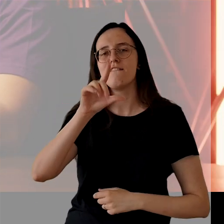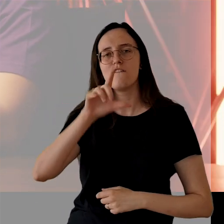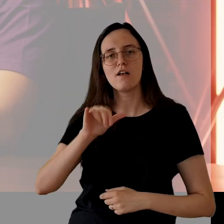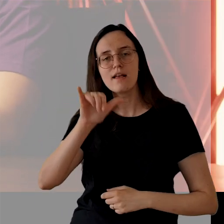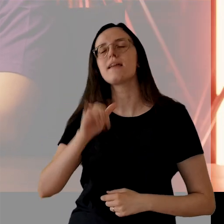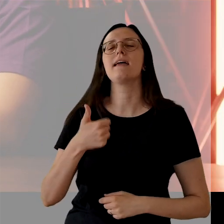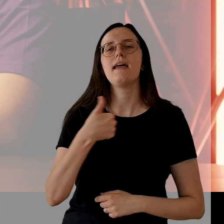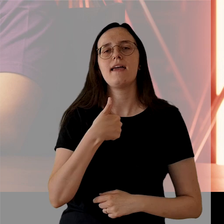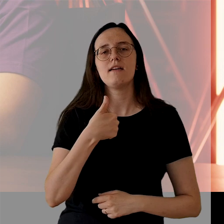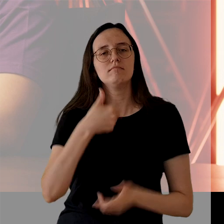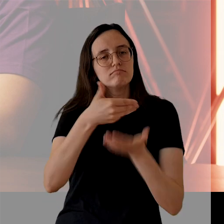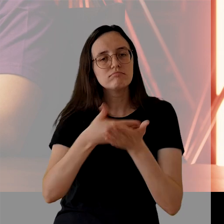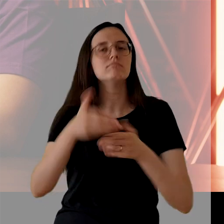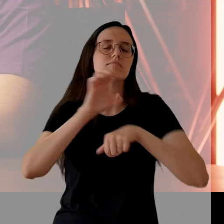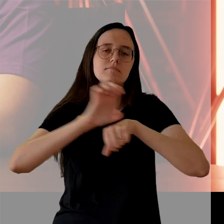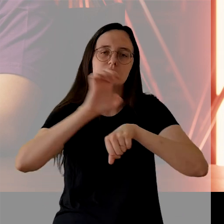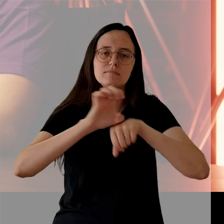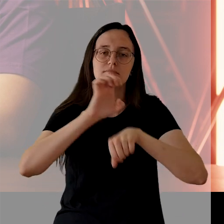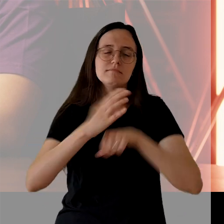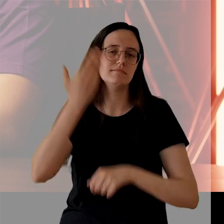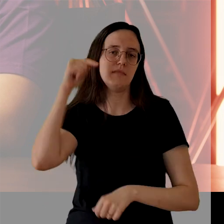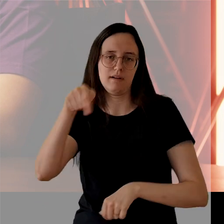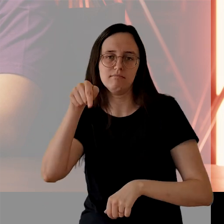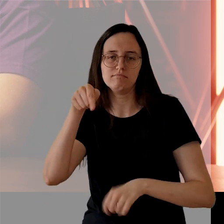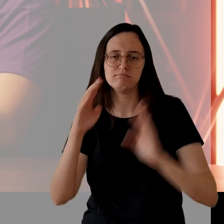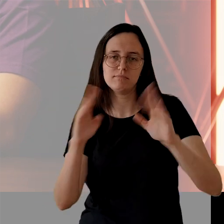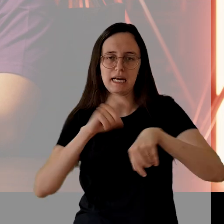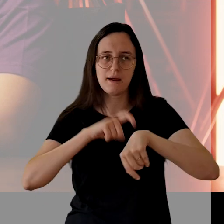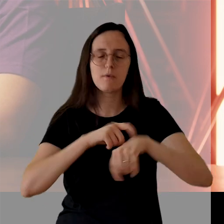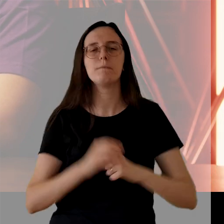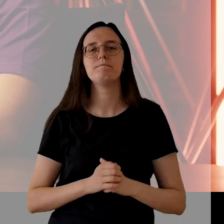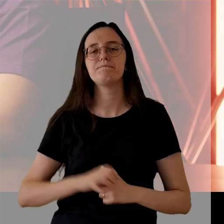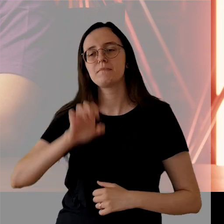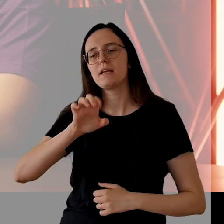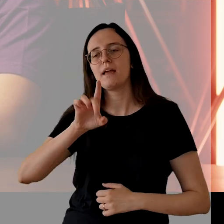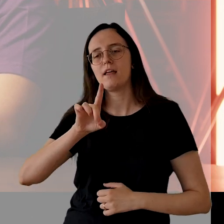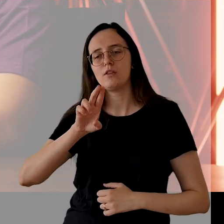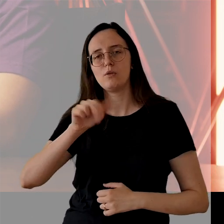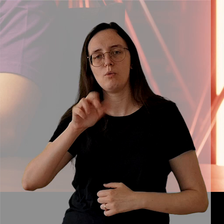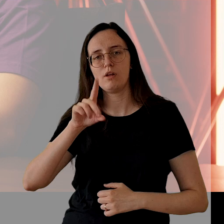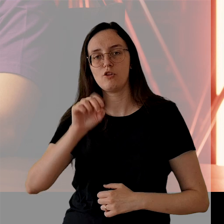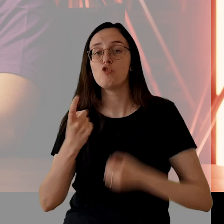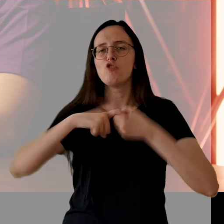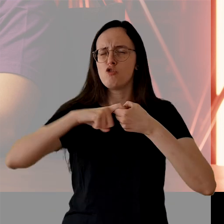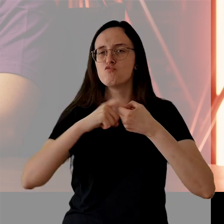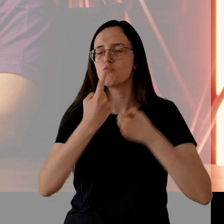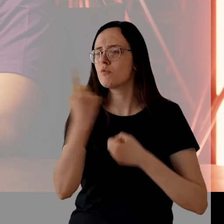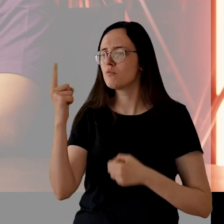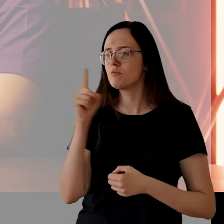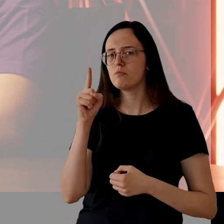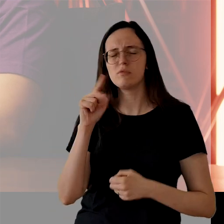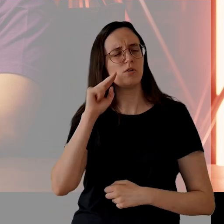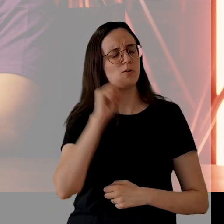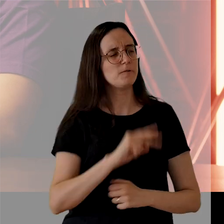eu dei entrada como estagiário ali na época, e o Eduardo Virmon, que é um dos sócios, olhou para minha cara assim,